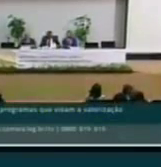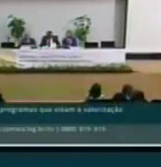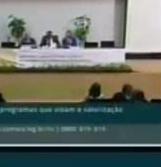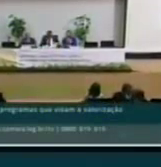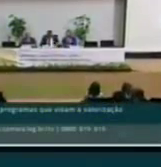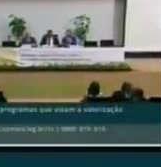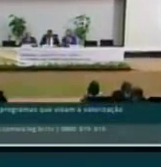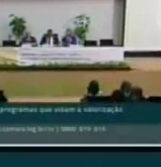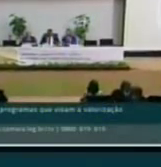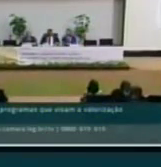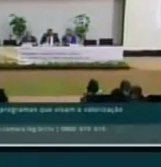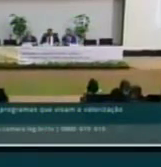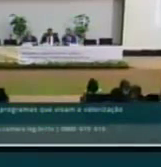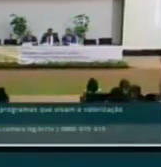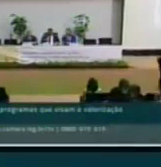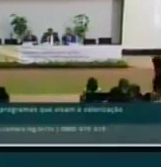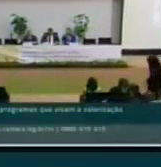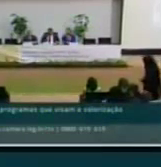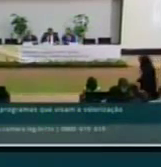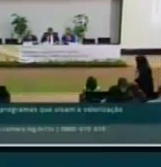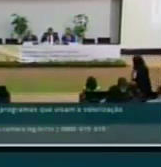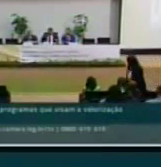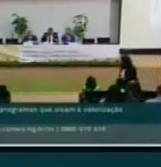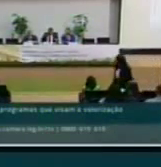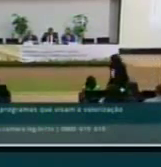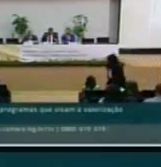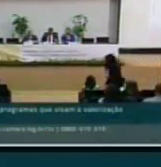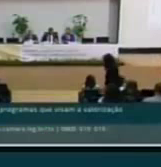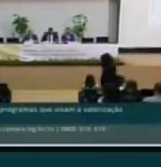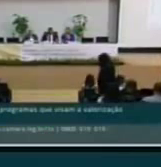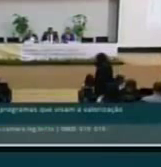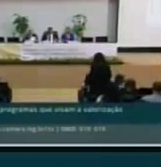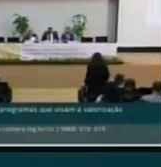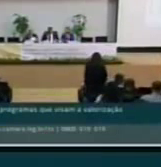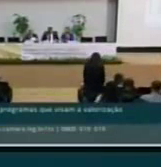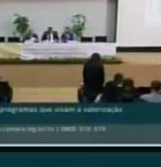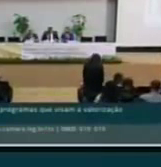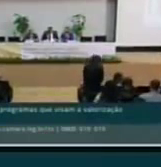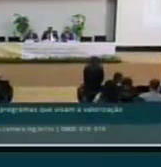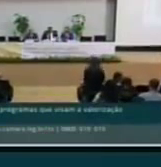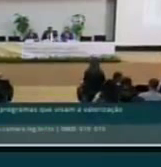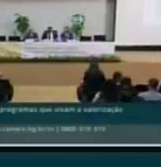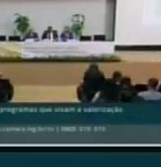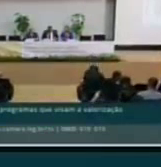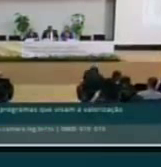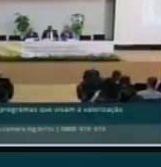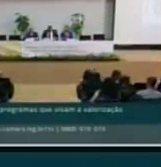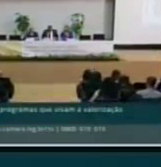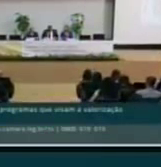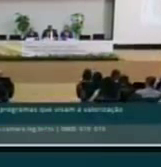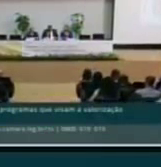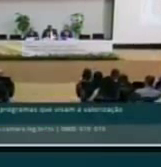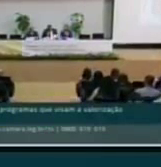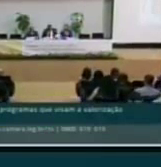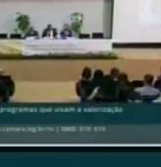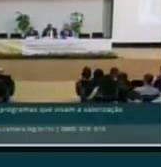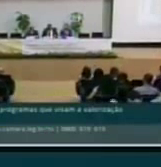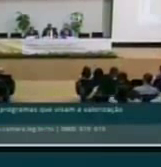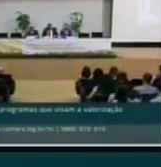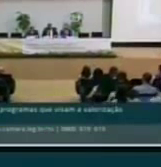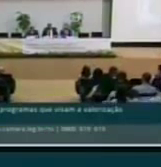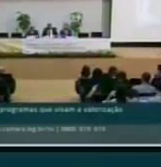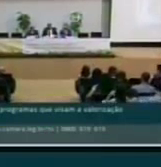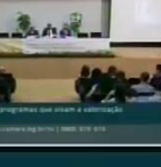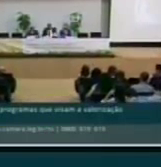Mas não podemos agarrar-nos a argumentos estritamente materialistas, simplificadores da realidade histórica e